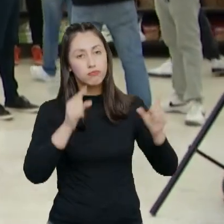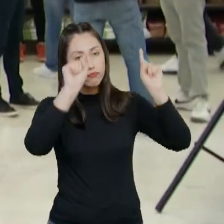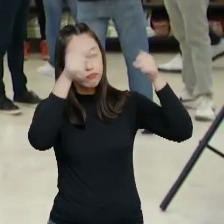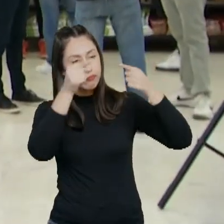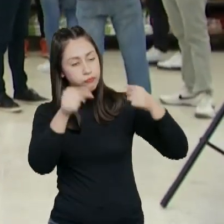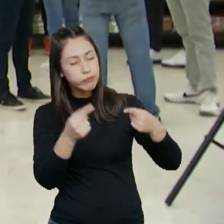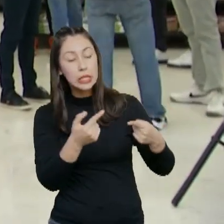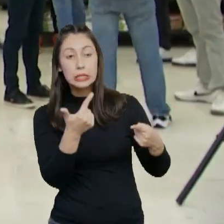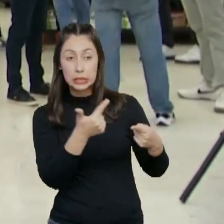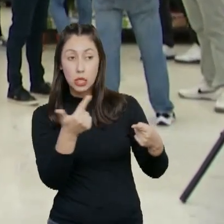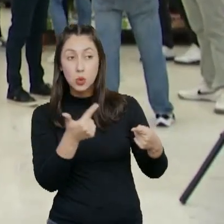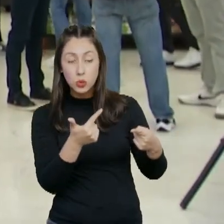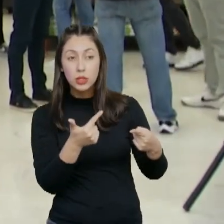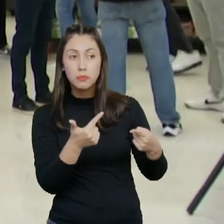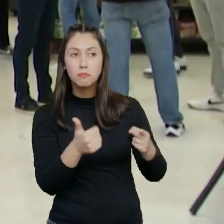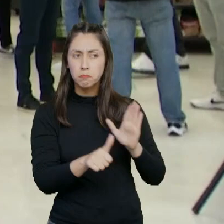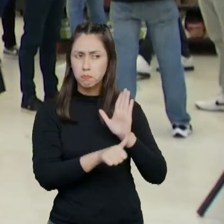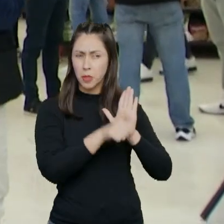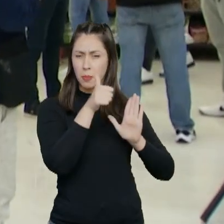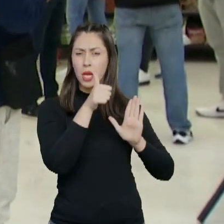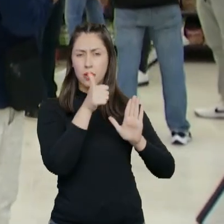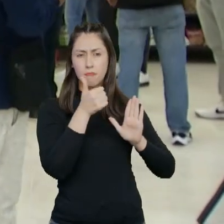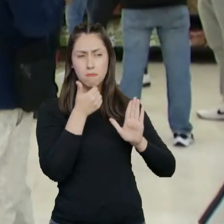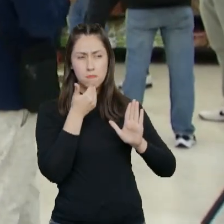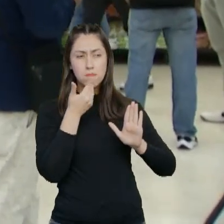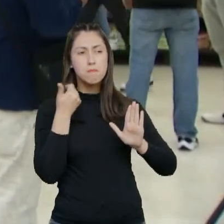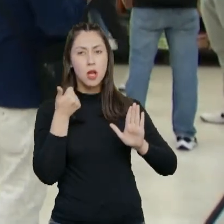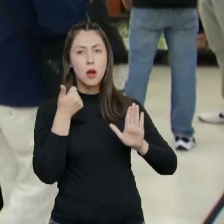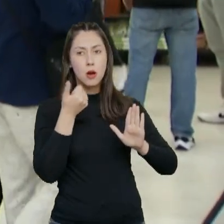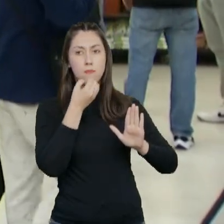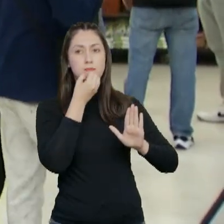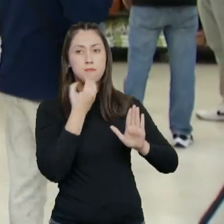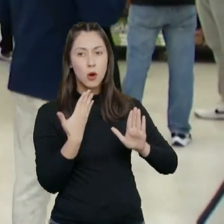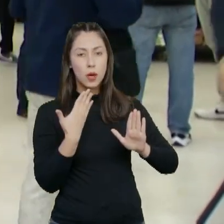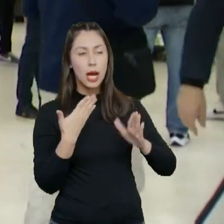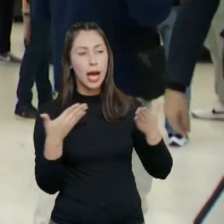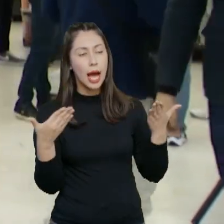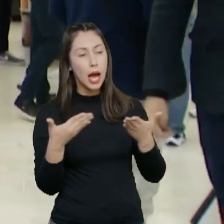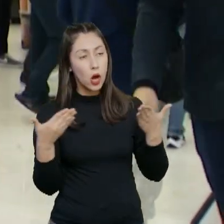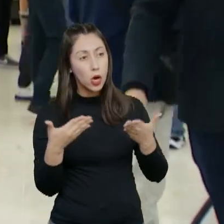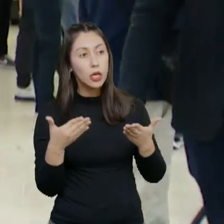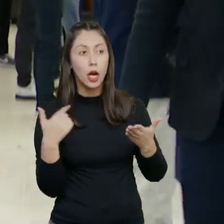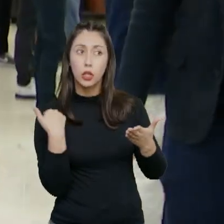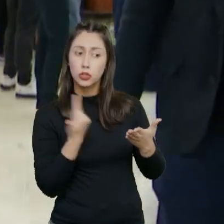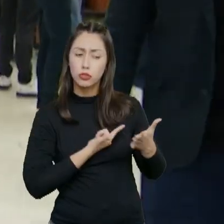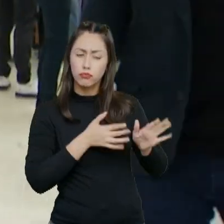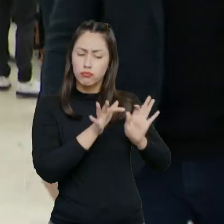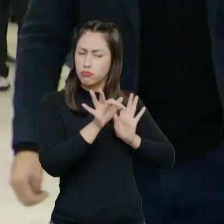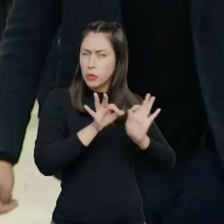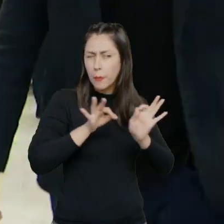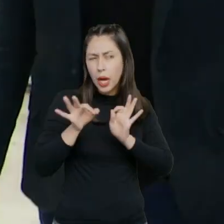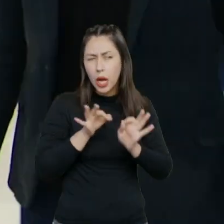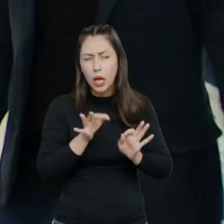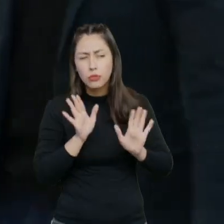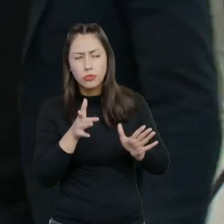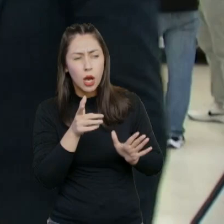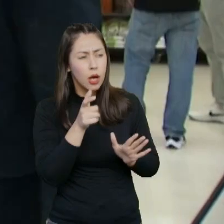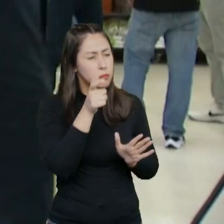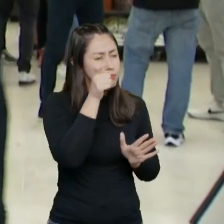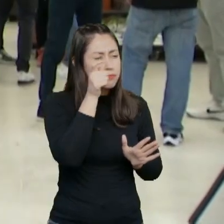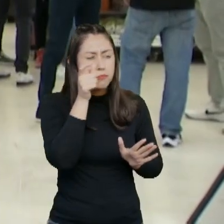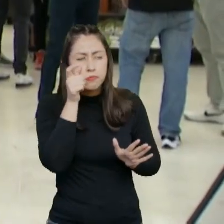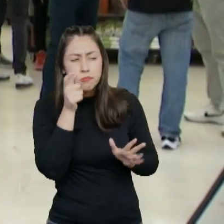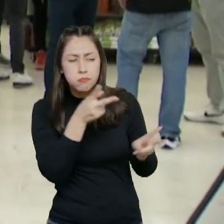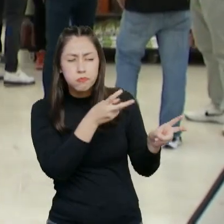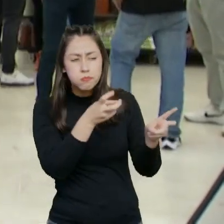Primeira etapa que nós temos em Mogi, muito boa. Agora como mandantes, donos da casa, a gente vem se preparando bem, já analisamos as equipes que nós vamos jogar